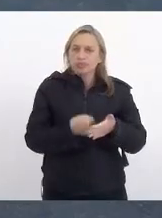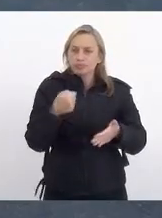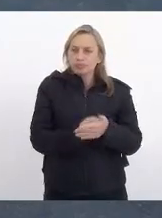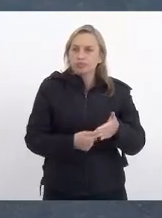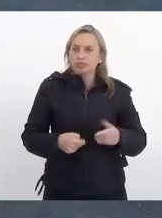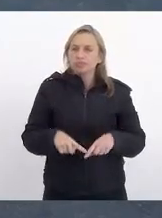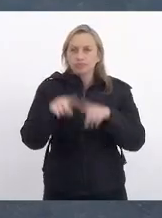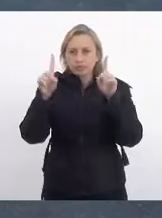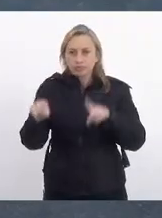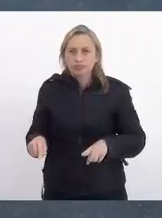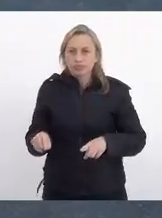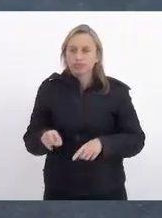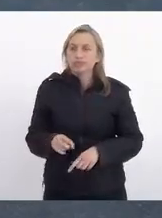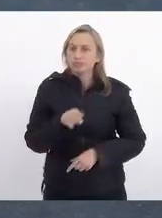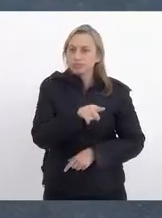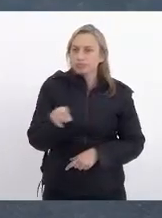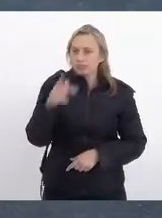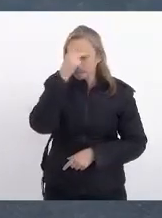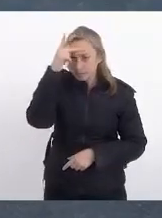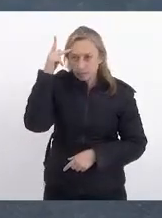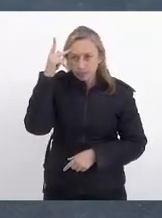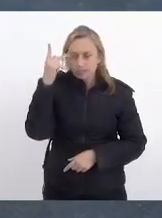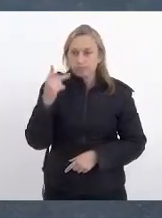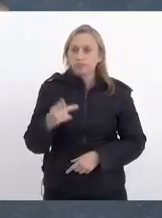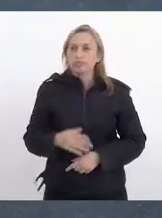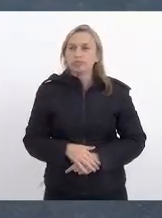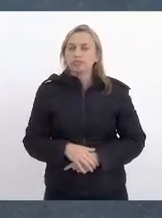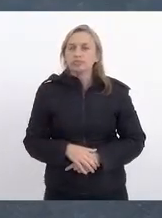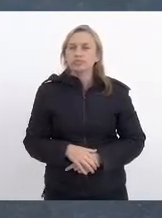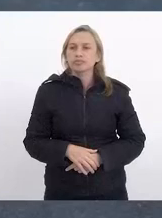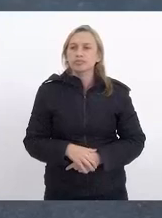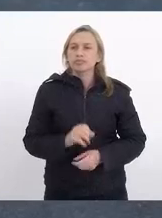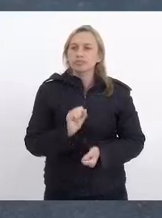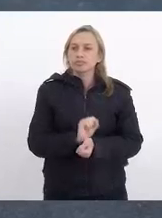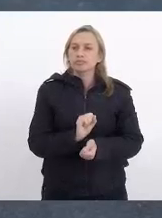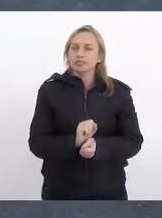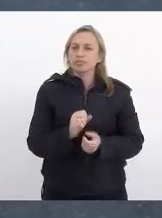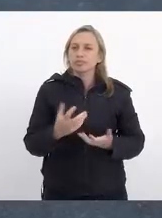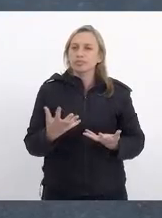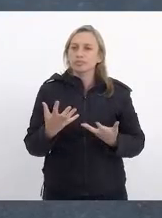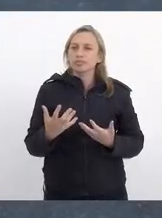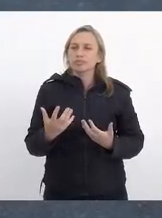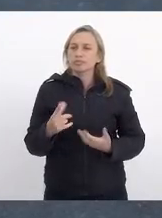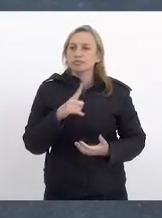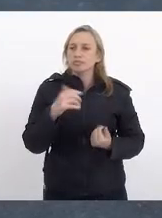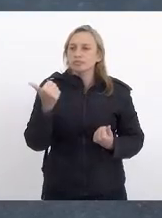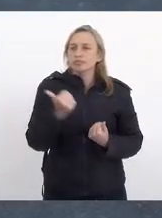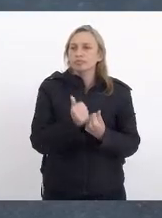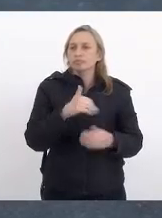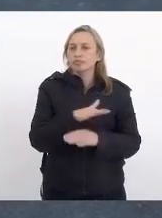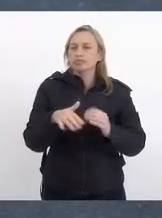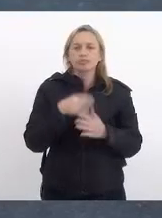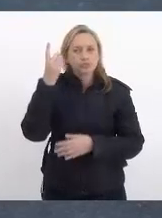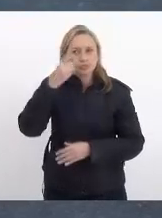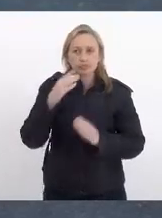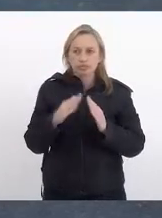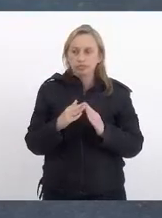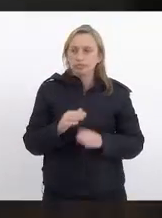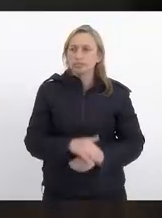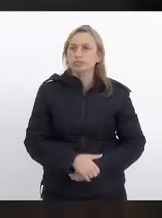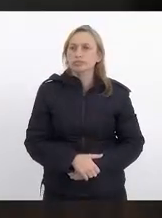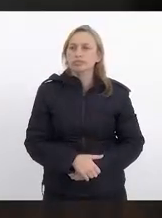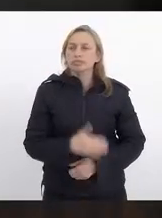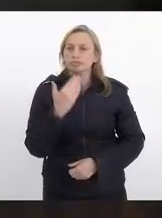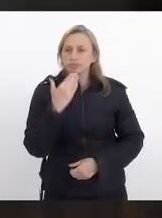para aqueles servidores para aquelas pessoas Ministério Público entrou e eu espero que posso contar com todos os deputados dessa casa obrigado